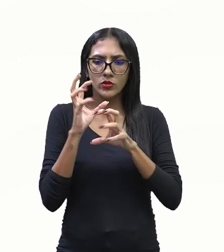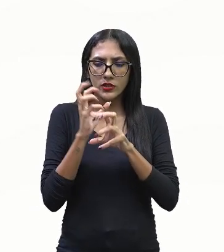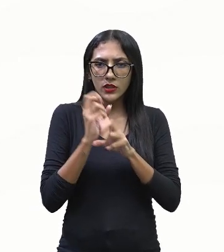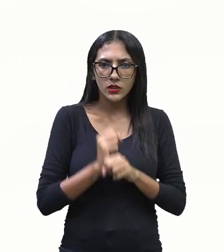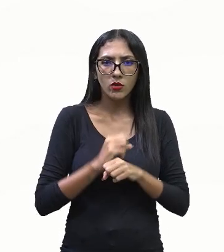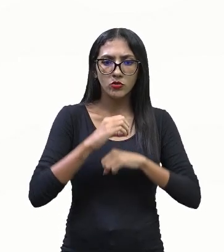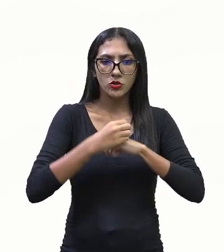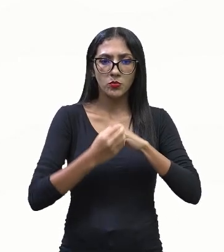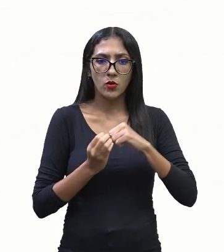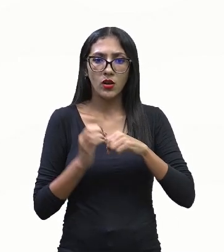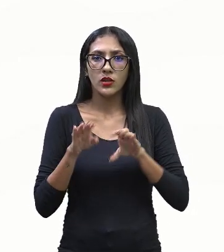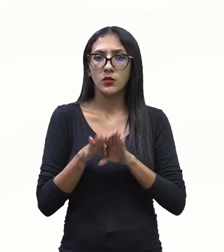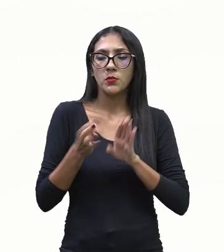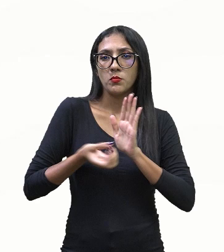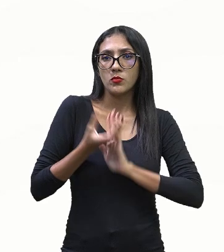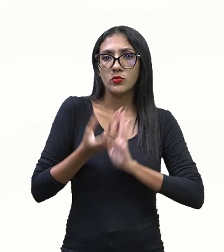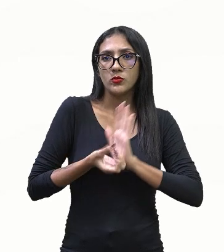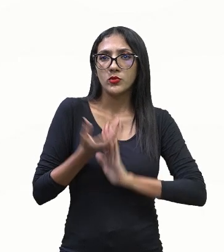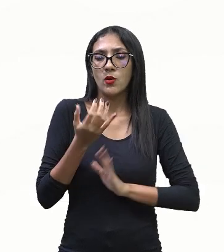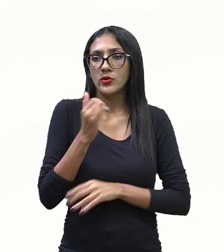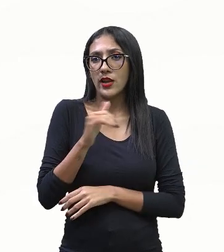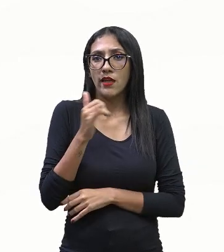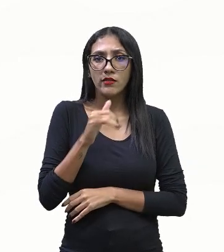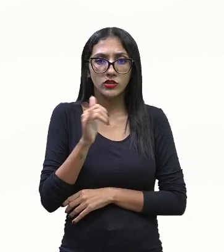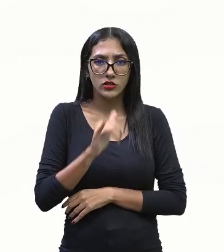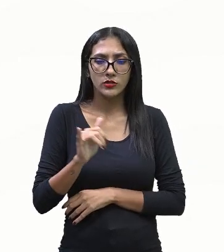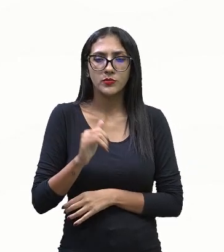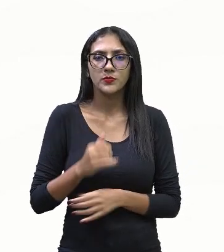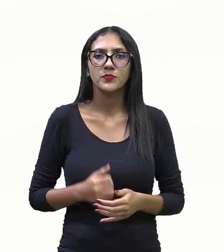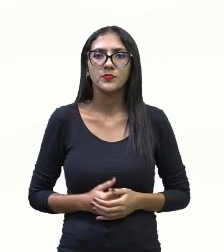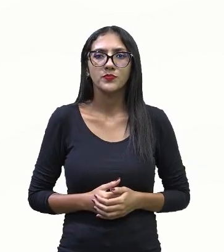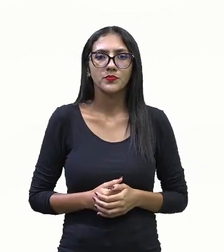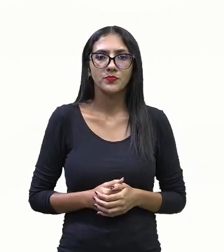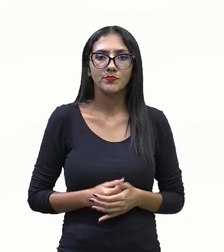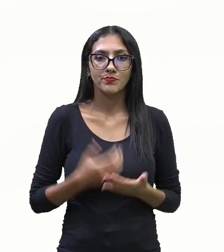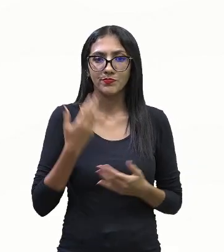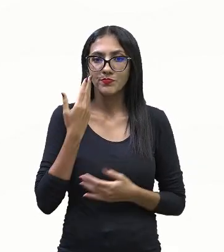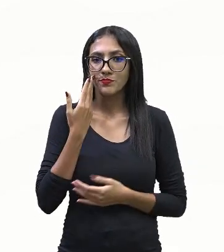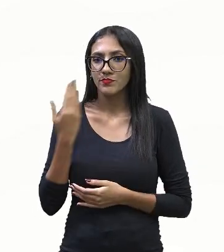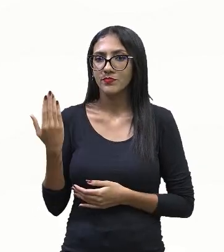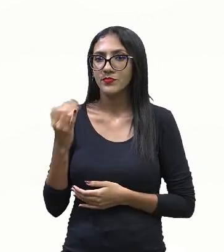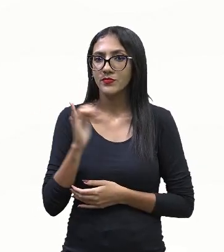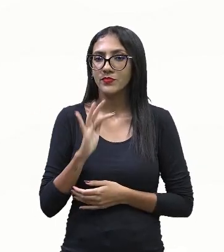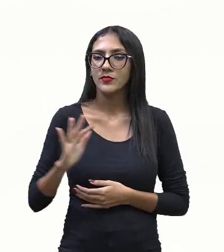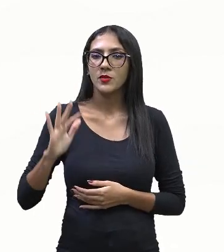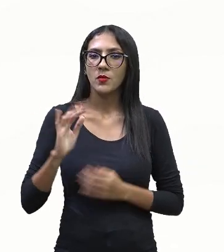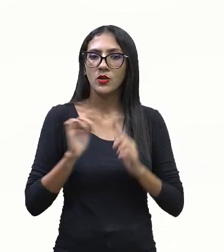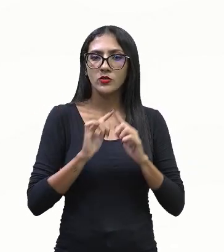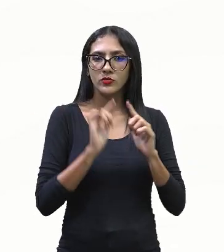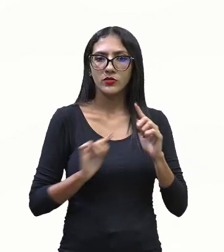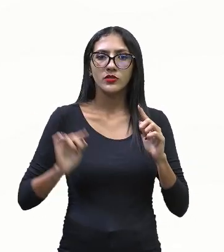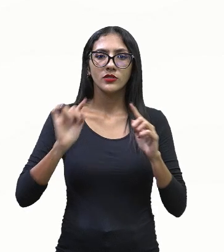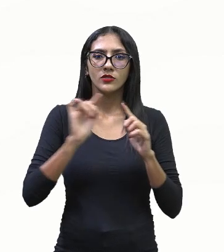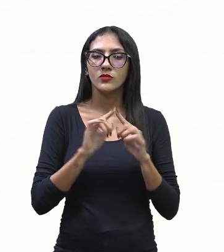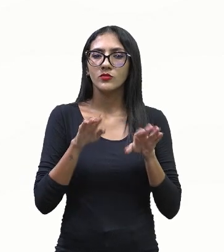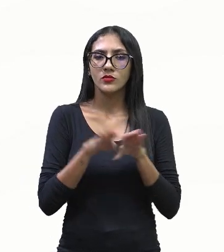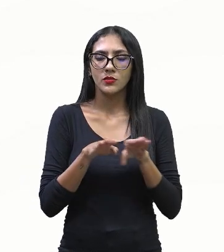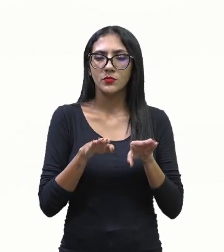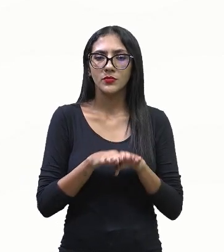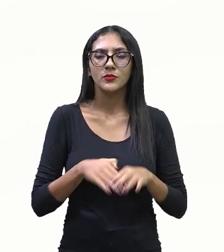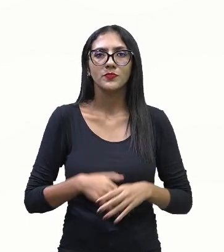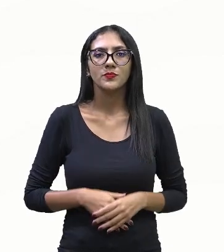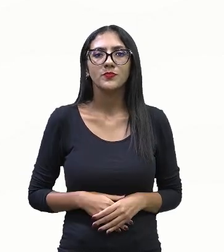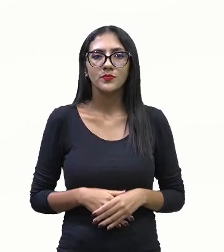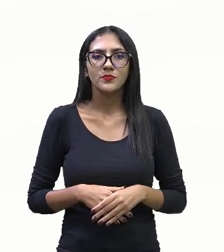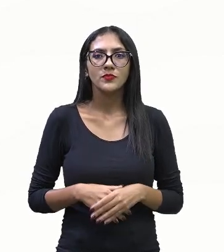também para a produção de energia. E aí, a gente vai para a imagem do ciclo do oxigênio.